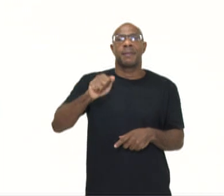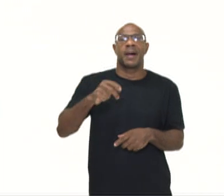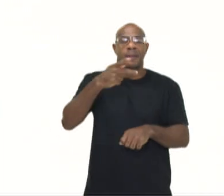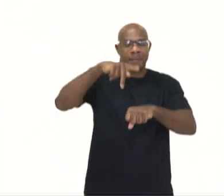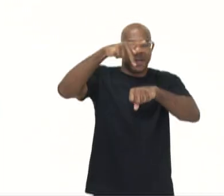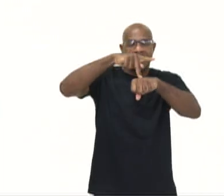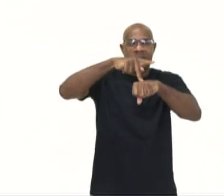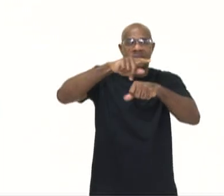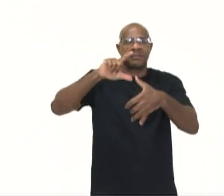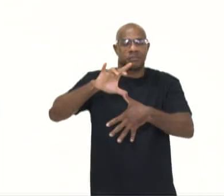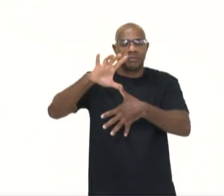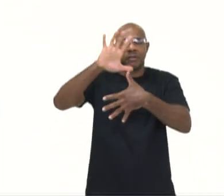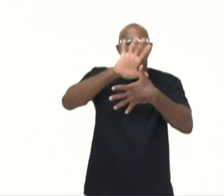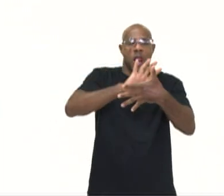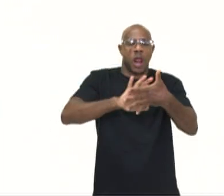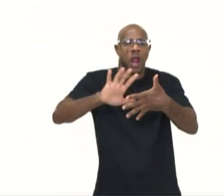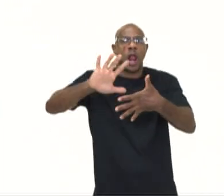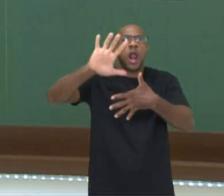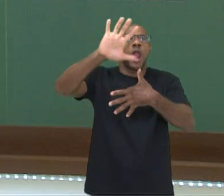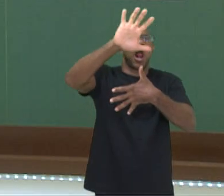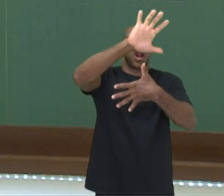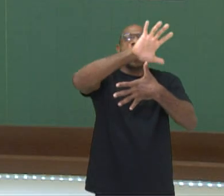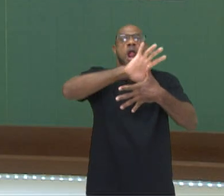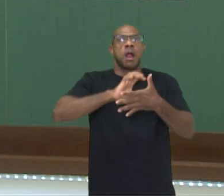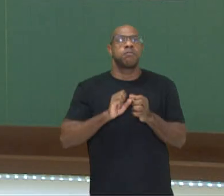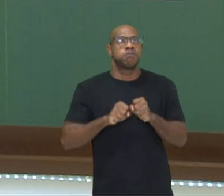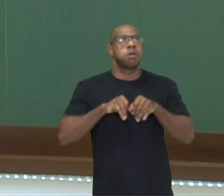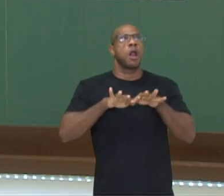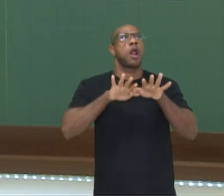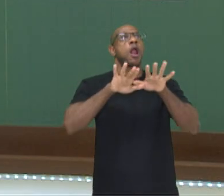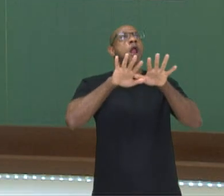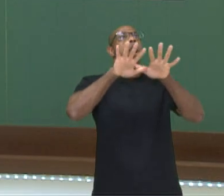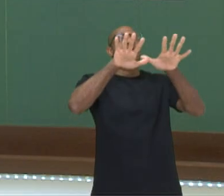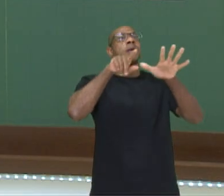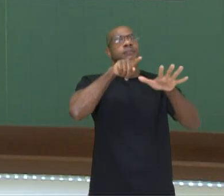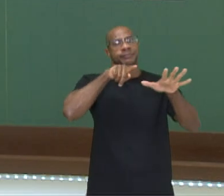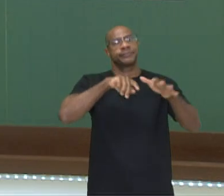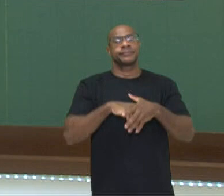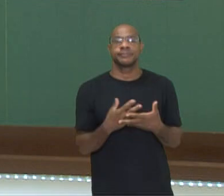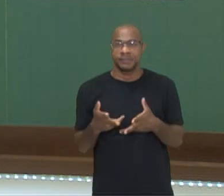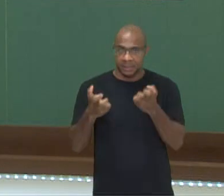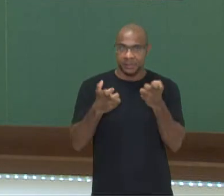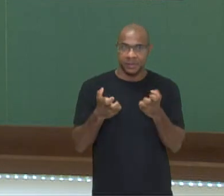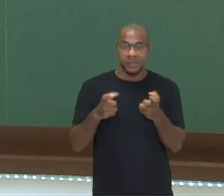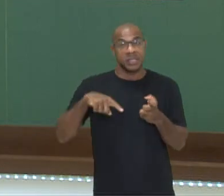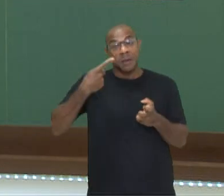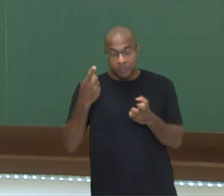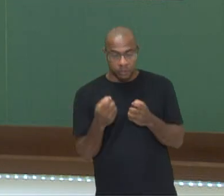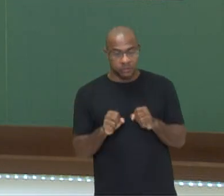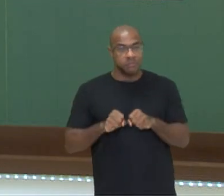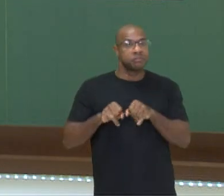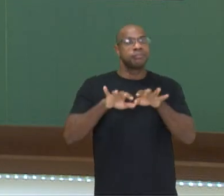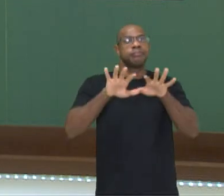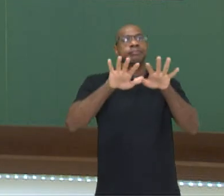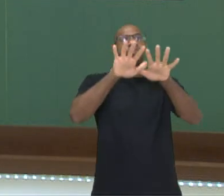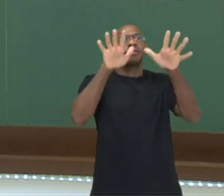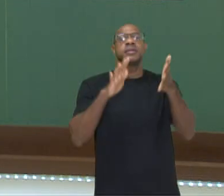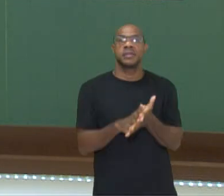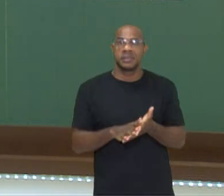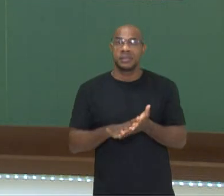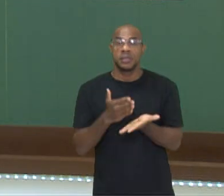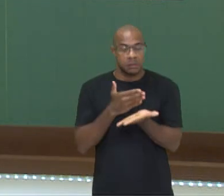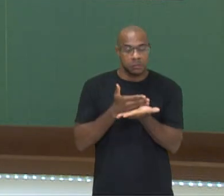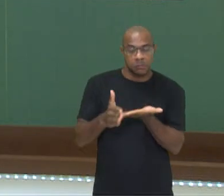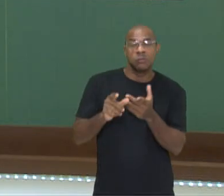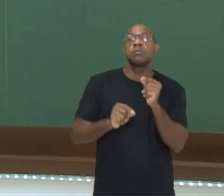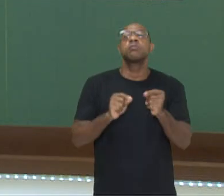América Central e Sul do México. Entenderam? Você percebeu que ele pode ter nascido